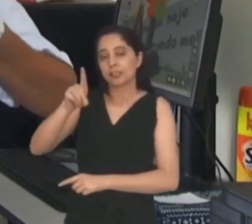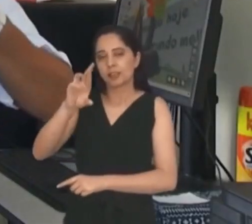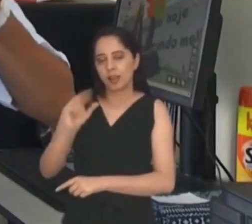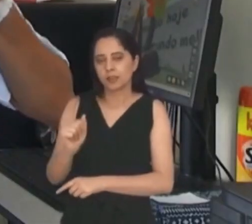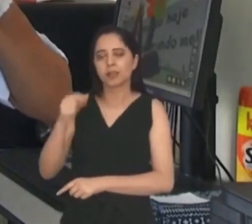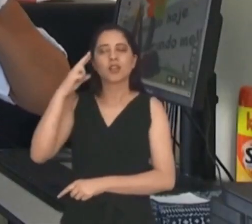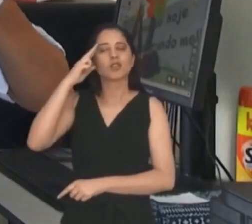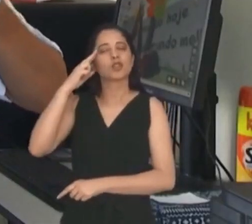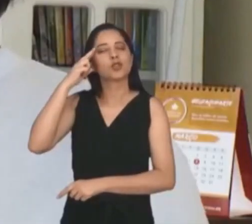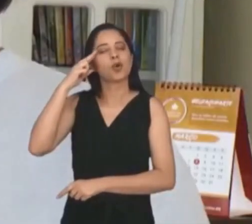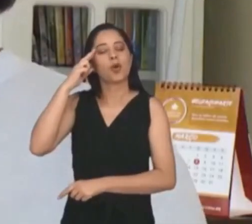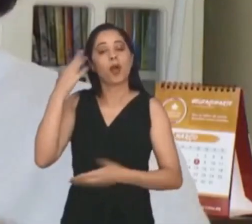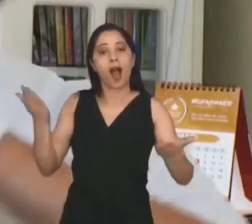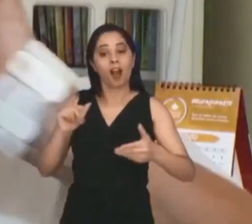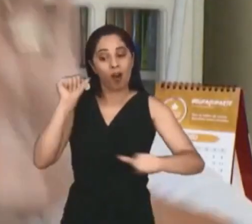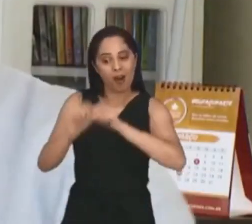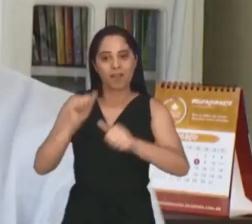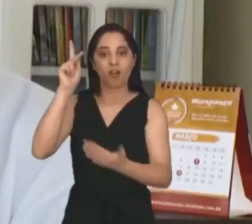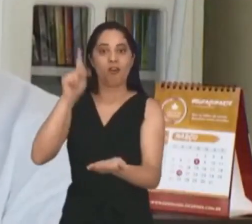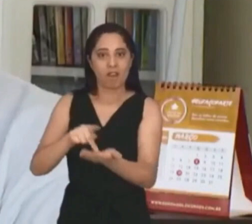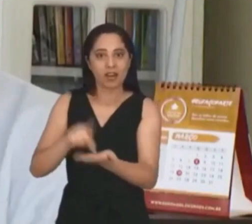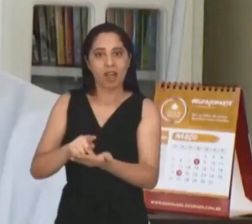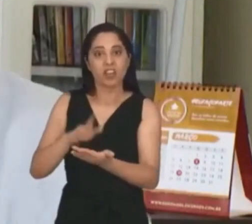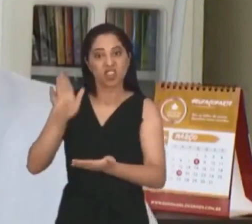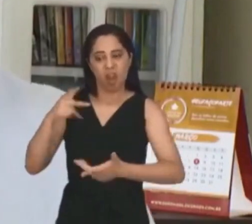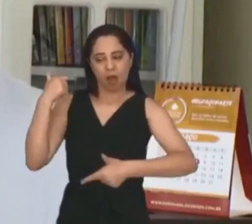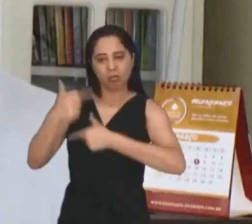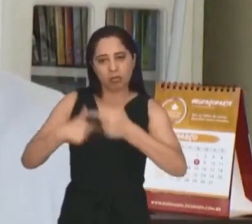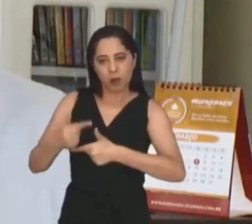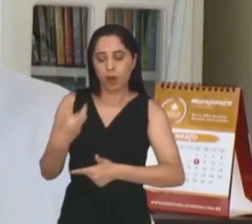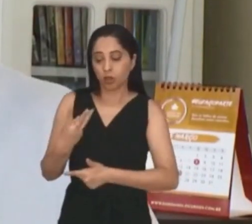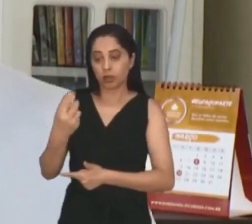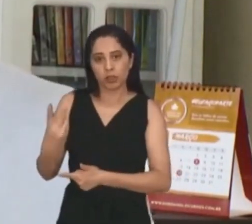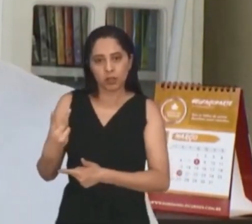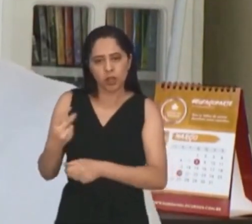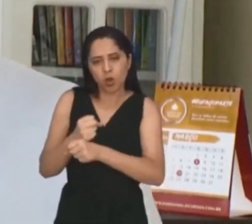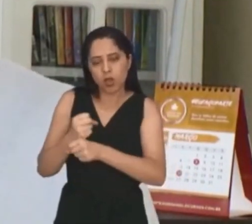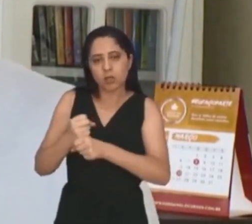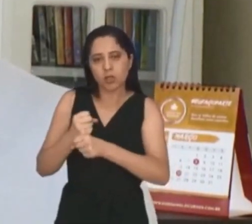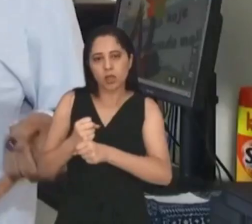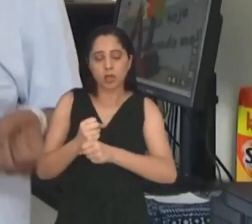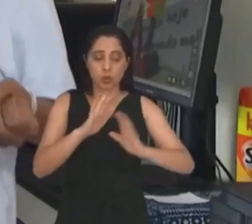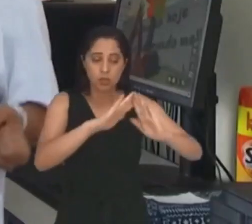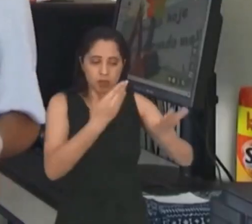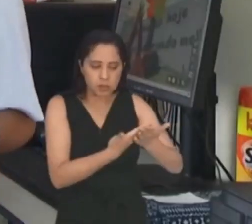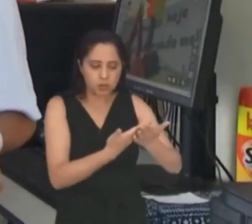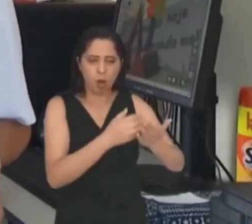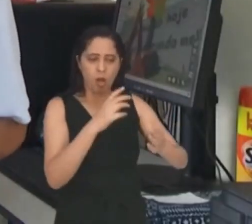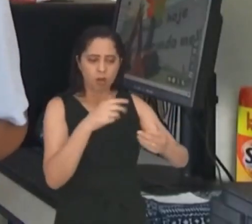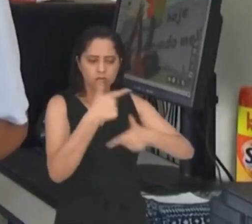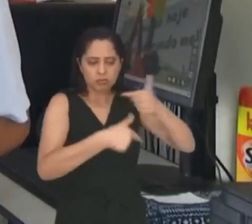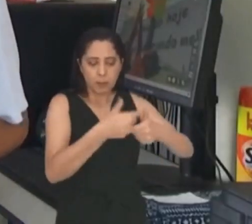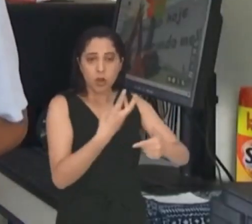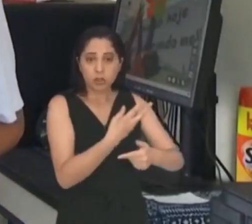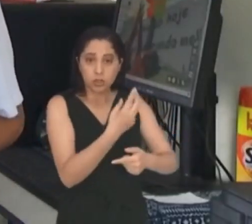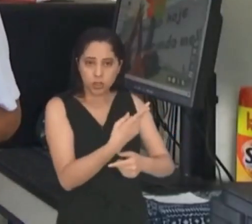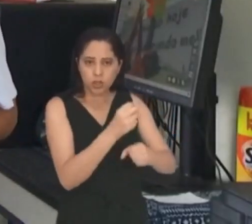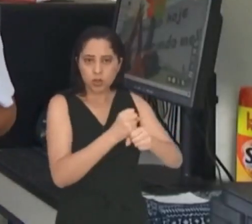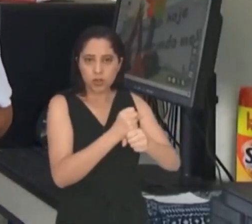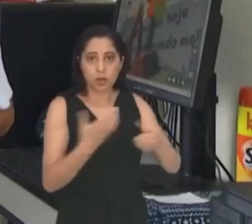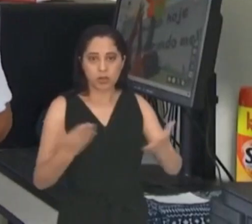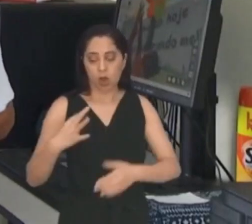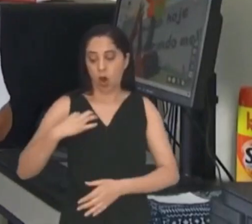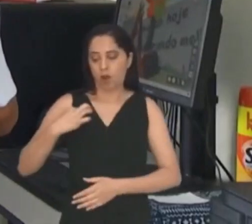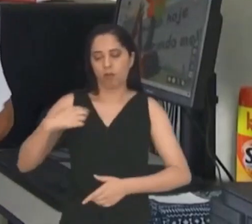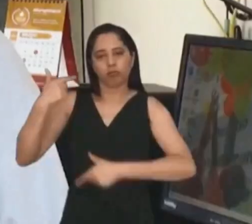dona Sandra, que depois de 32 anos de trabalho na rede municipal de ensino de São José, decidiu se dedicar ao